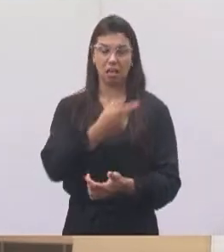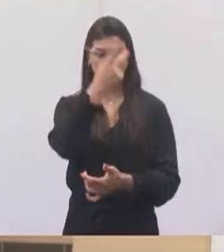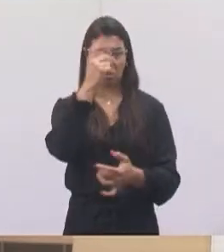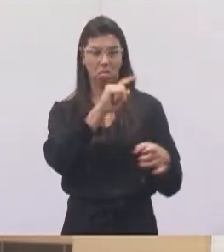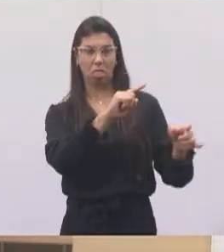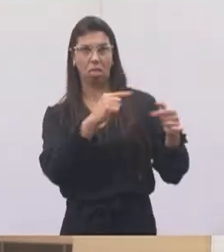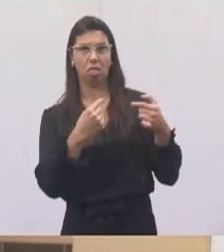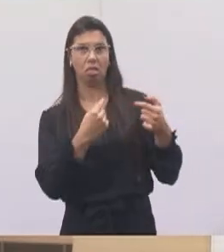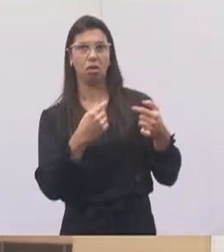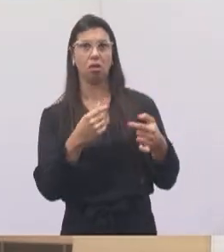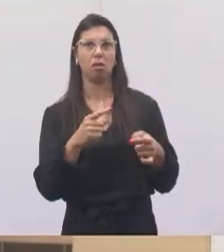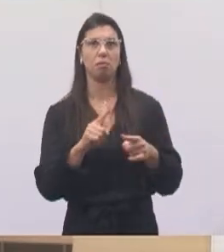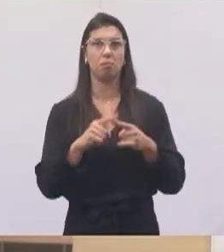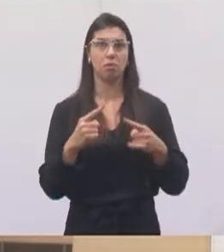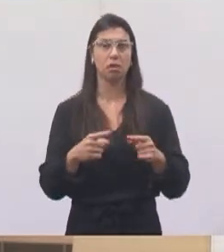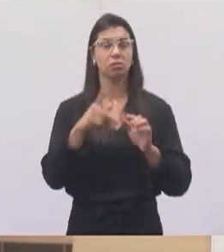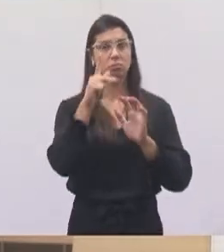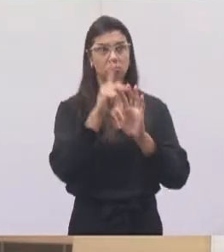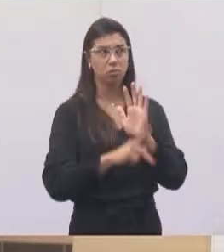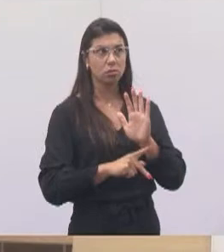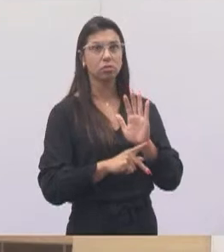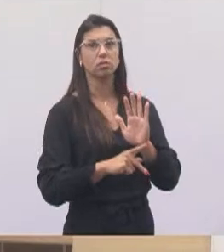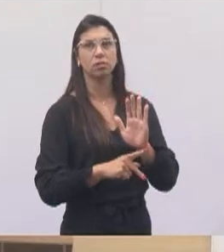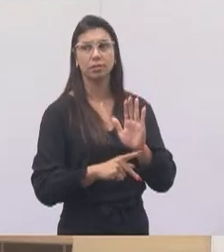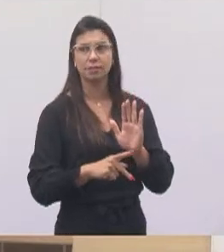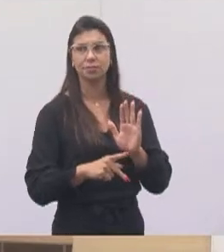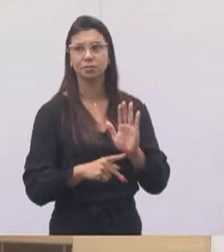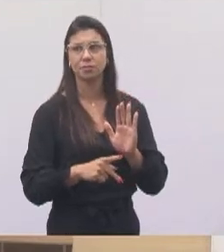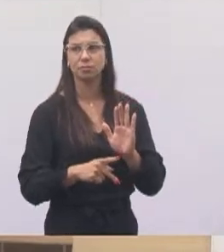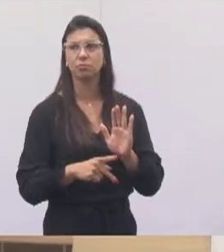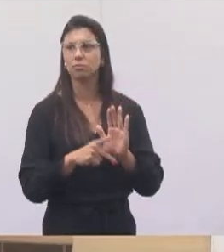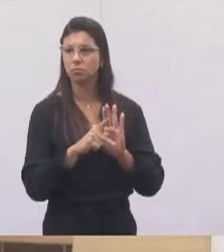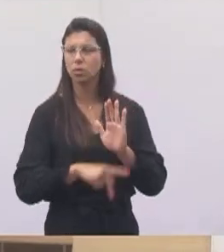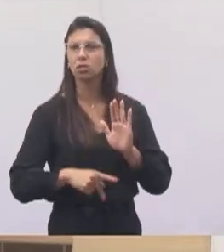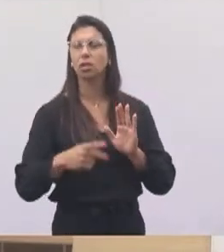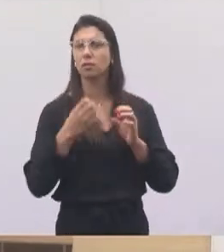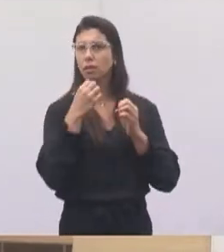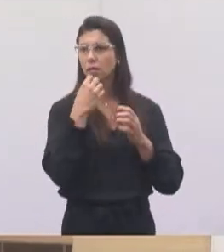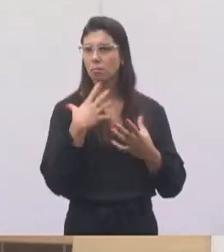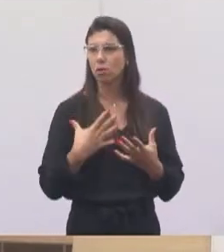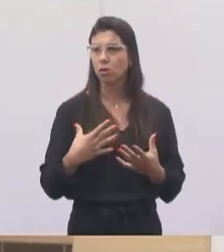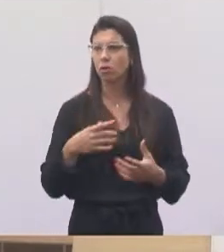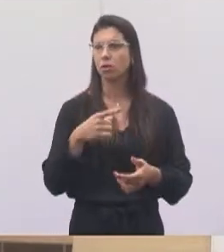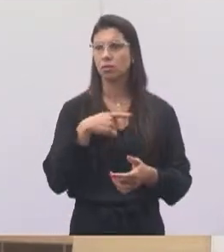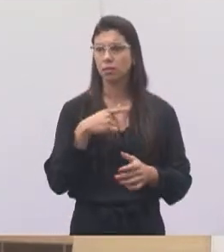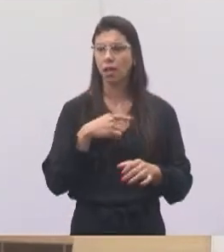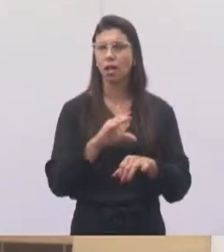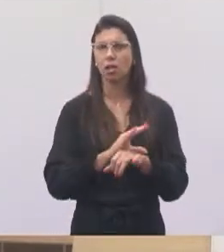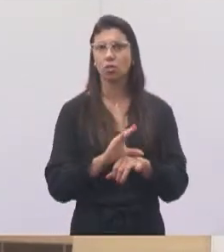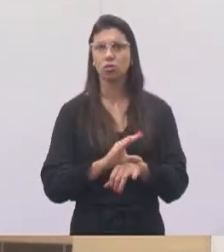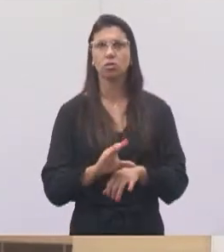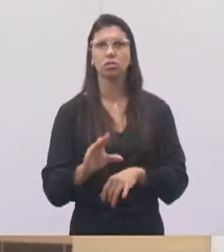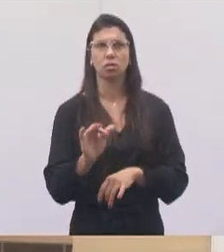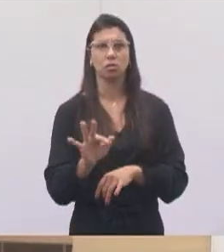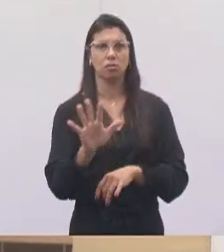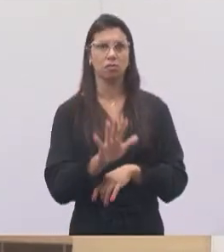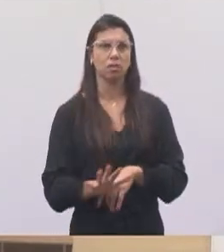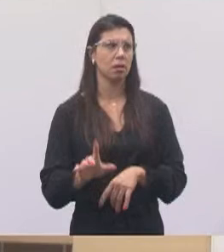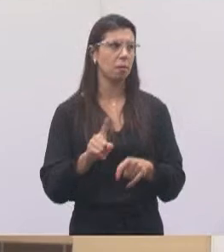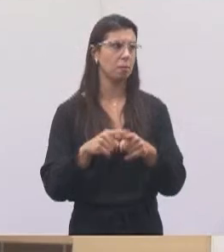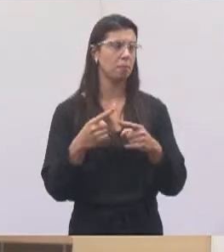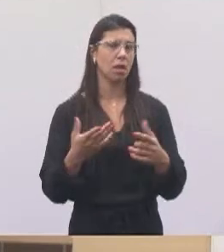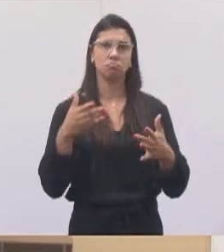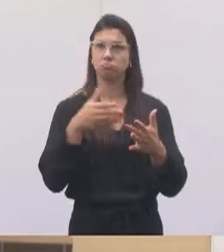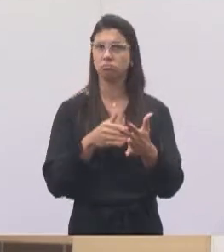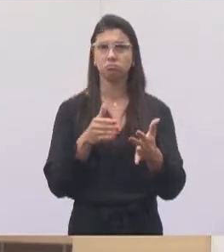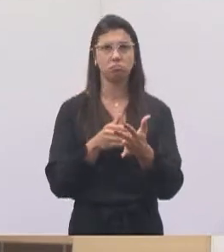tem que ter sim, eu achei o projeto muito bom, já existe na Constituição, porém, nada